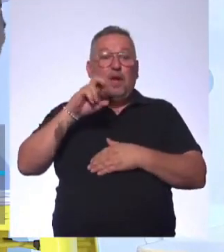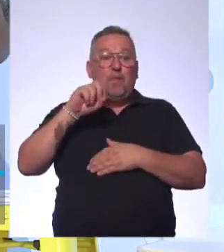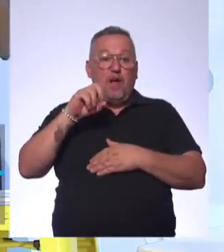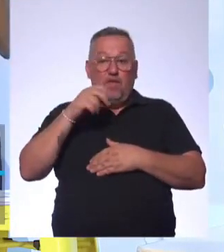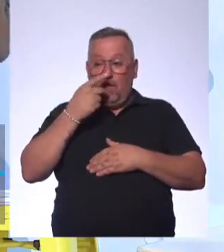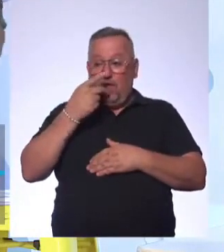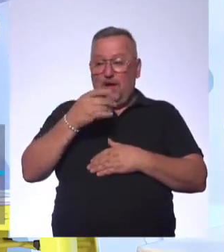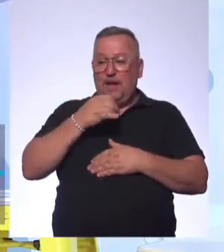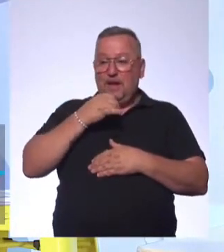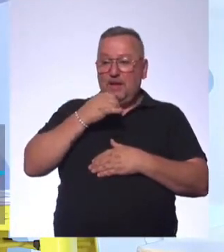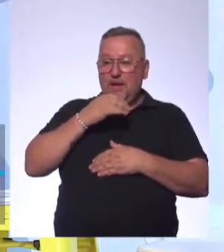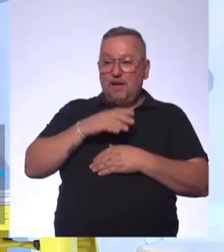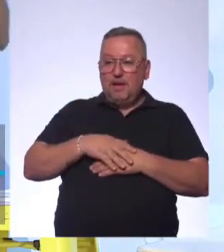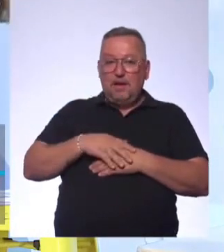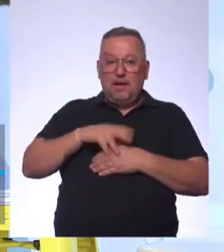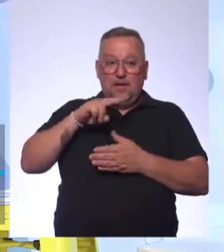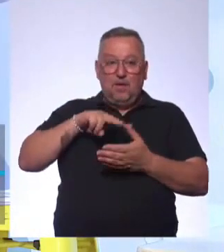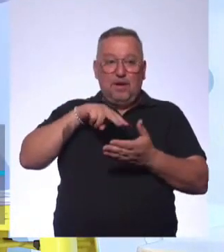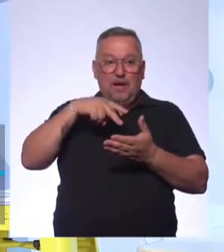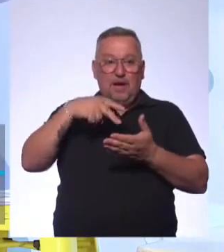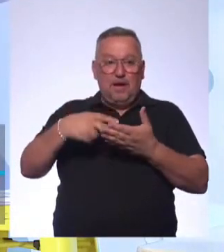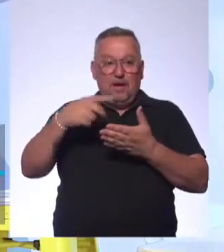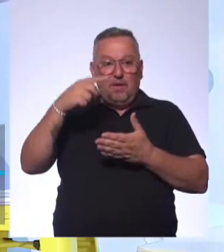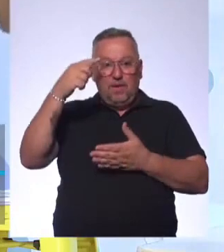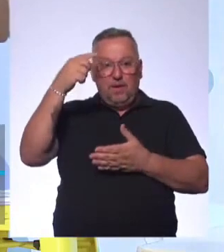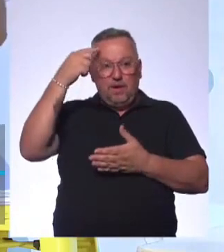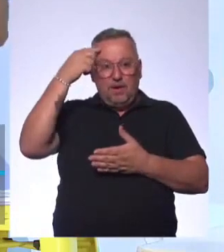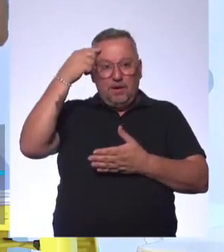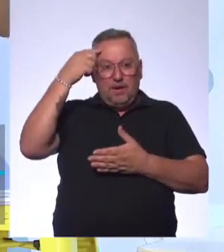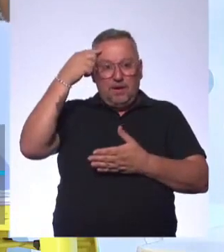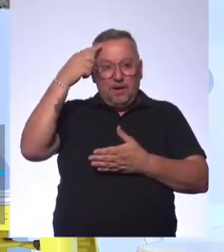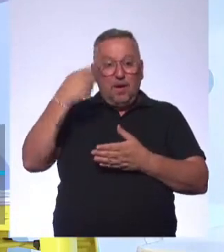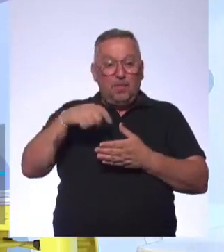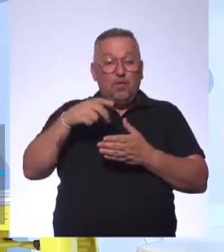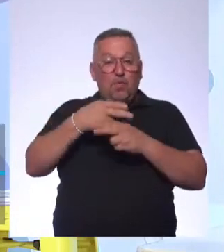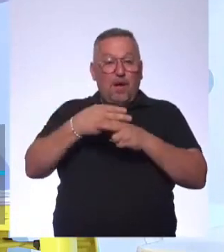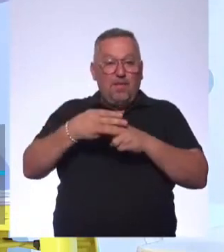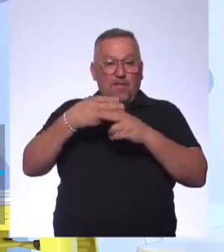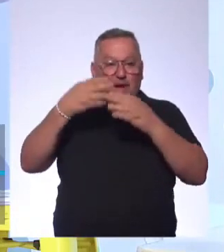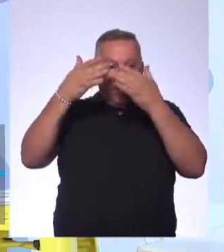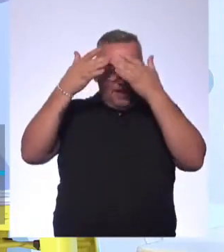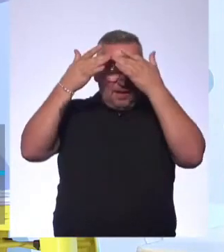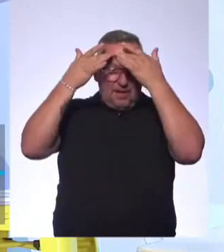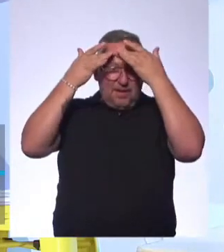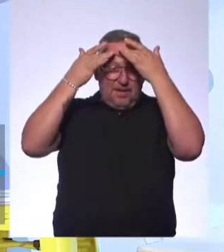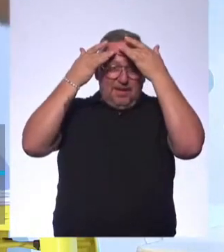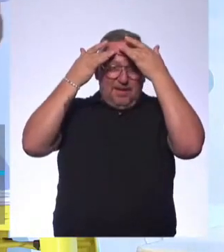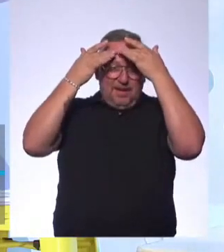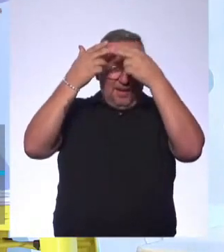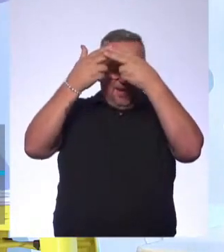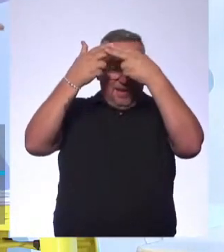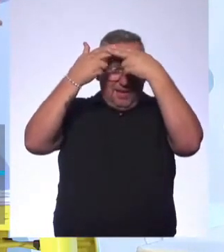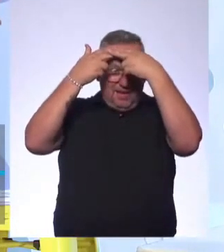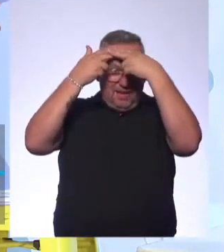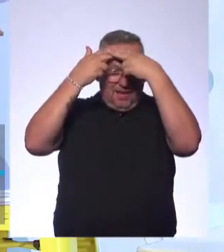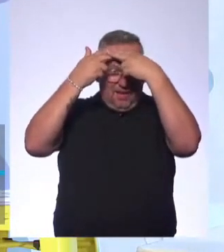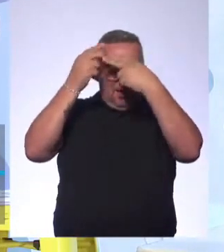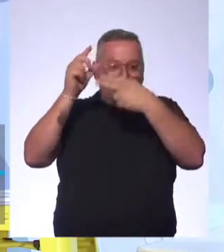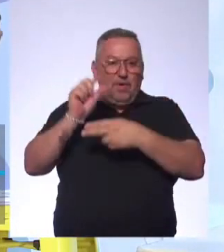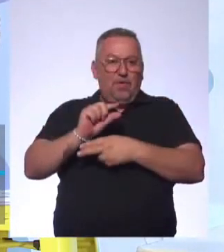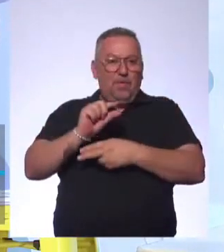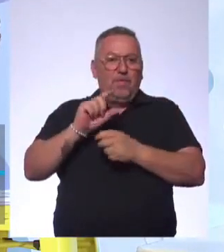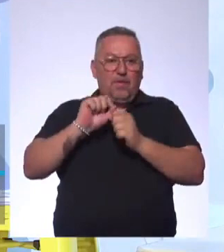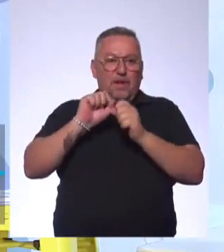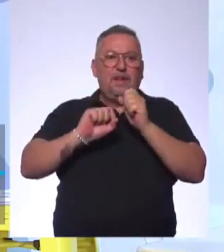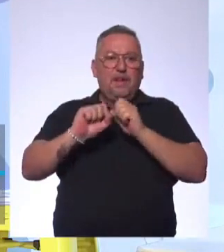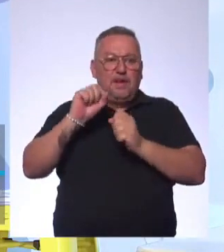fala que se eu cair e fizer um galo, eu preciso de uma faca para encostar, né, e para diminuir o galo,